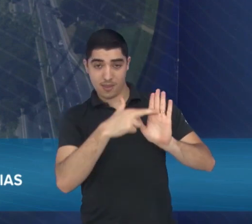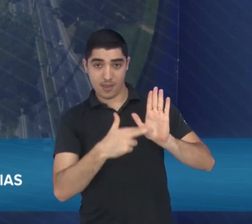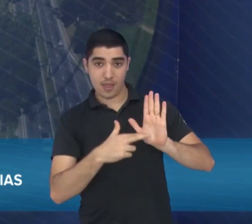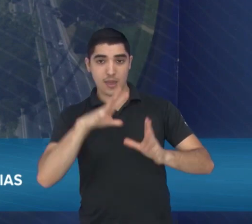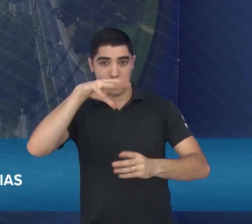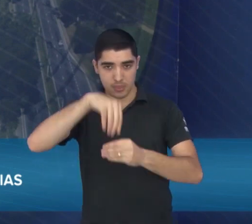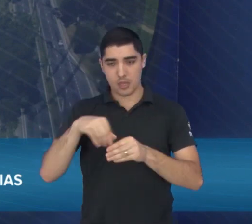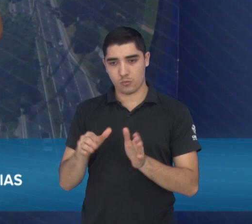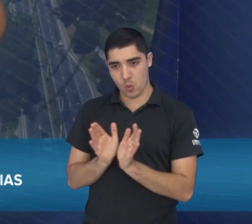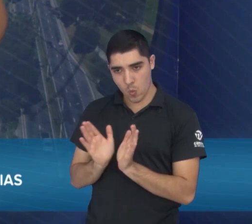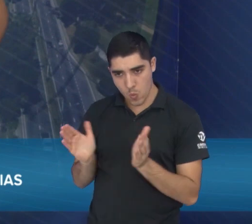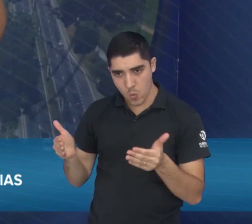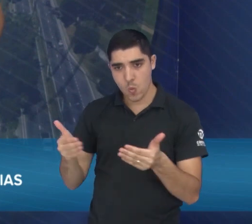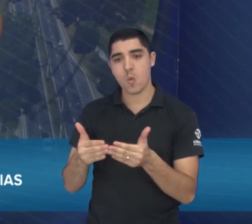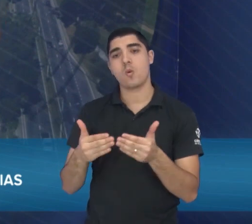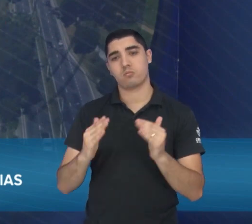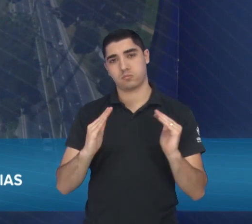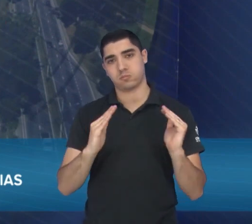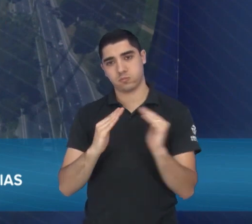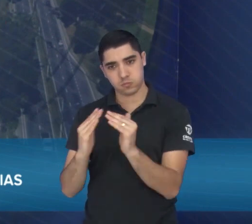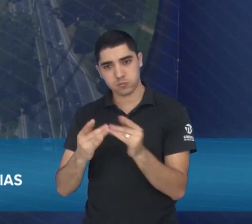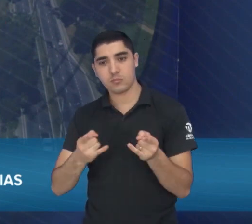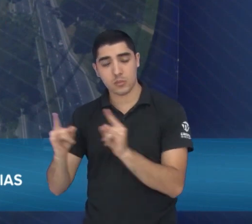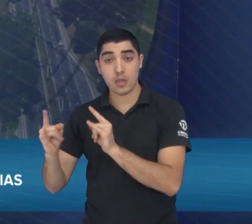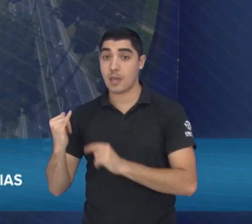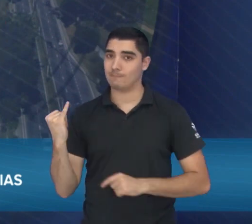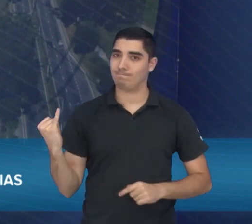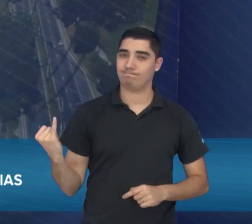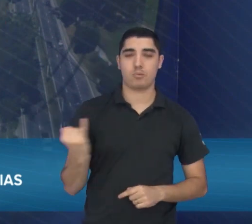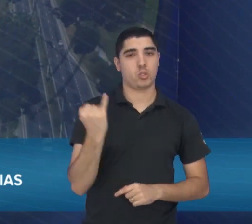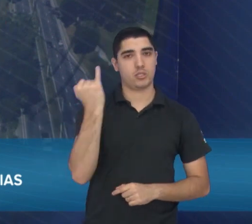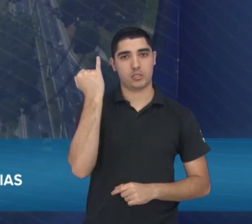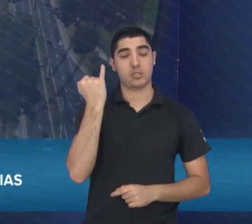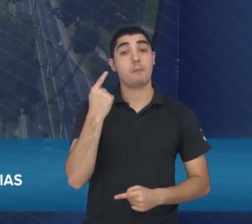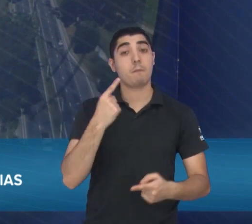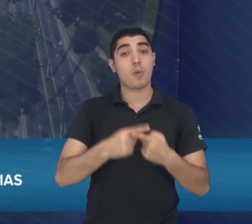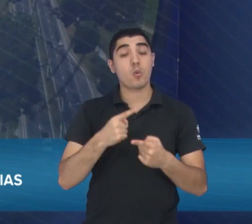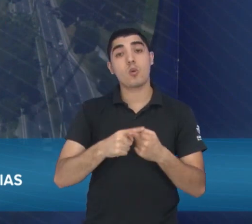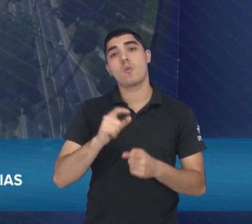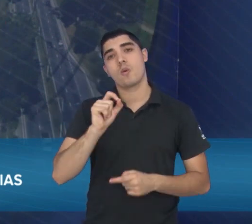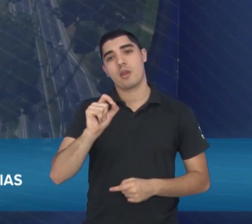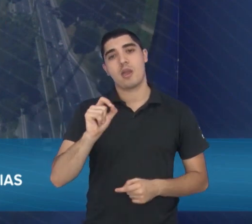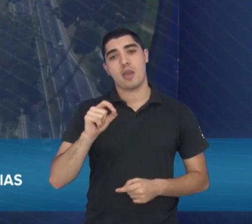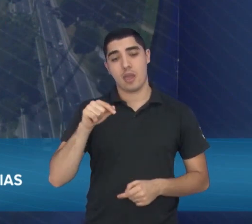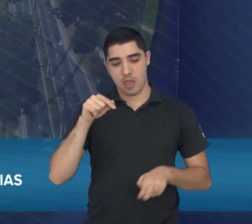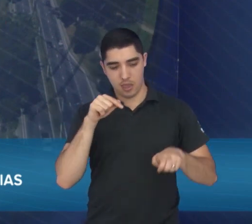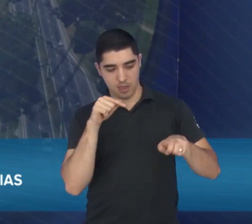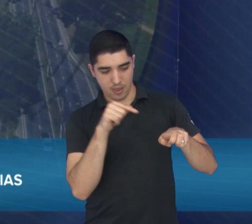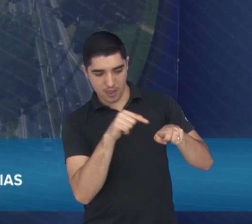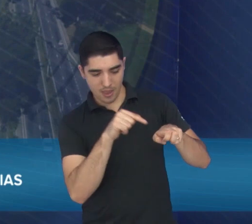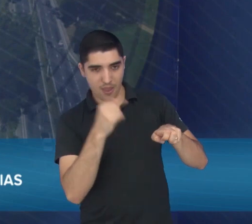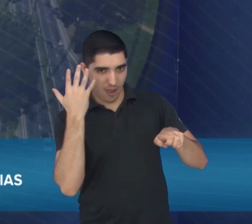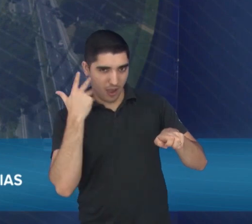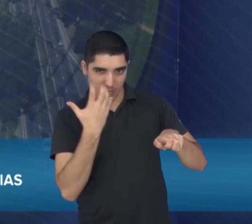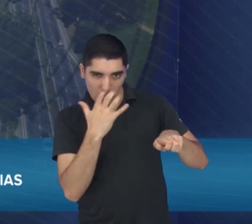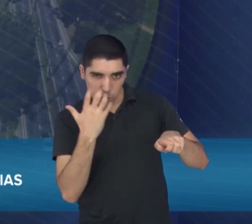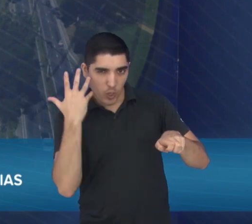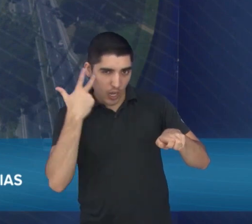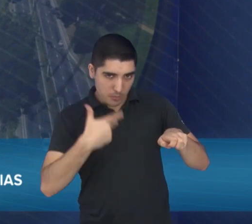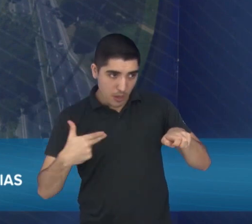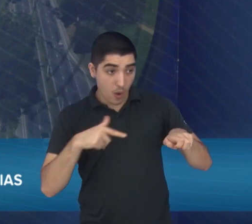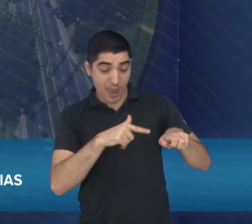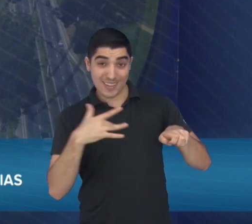do condomínio. Isso daí é de suma importância para que você possa manter tanto a saúde do animal como a segurança